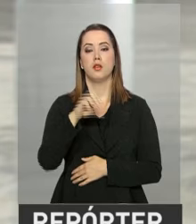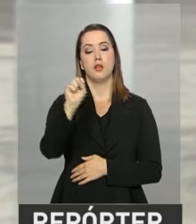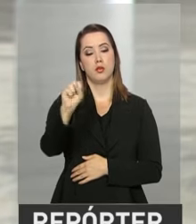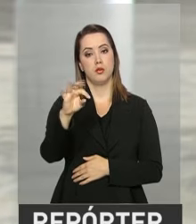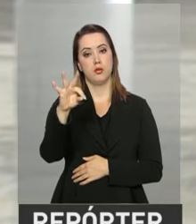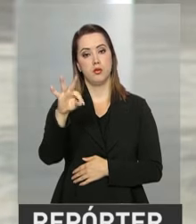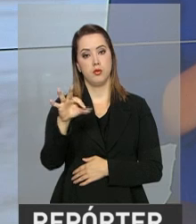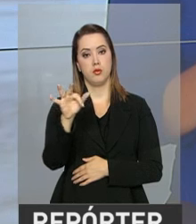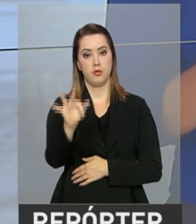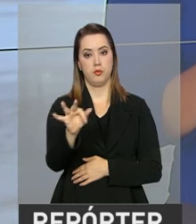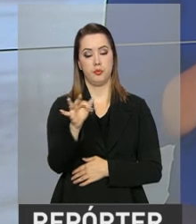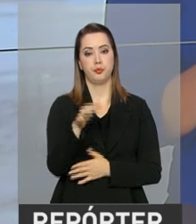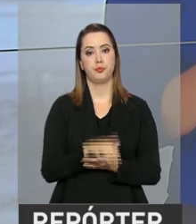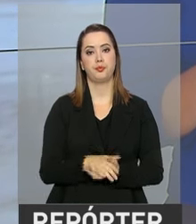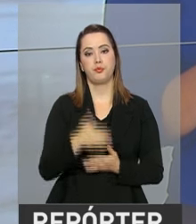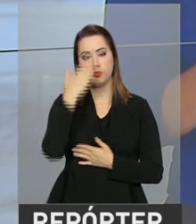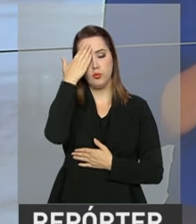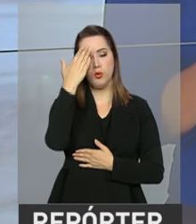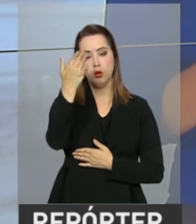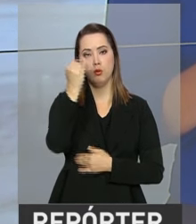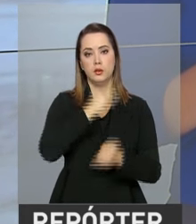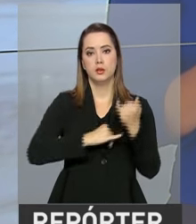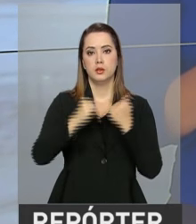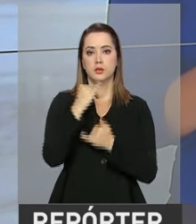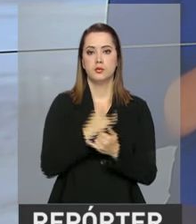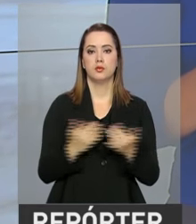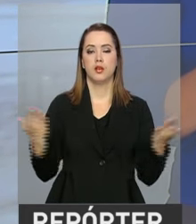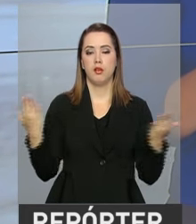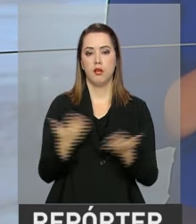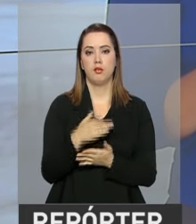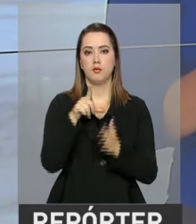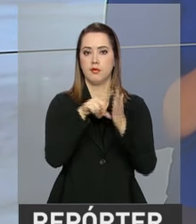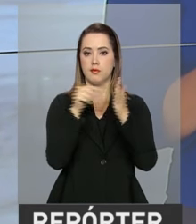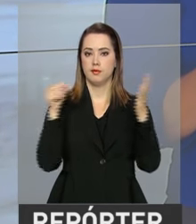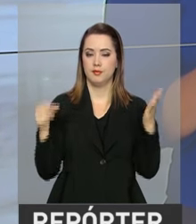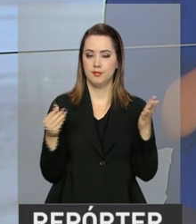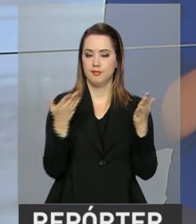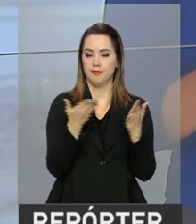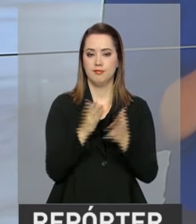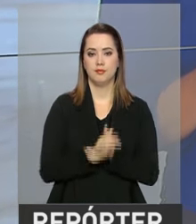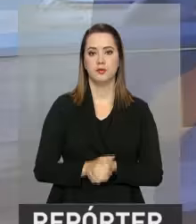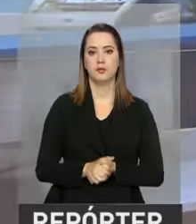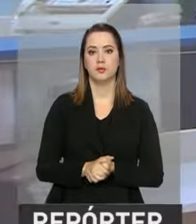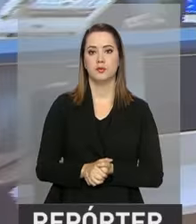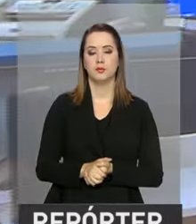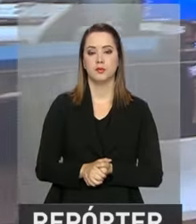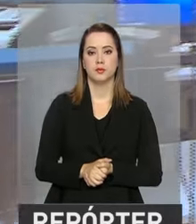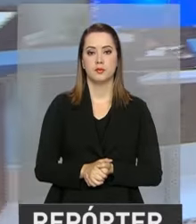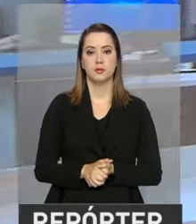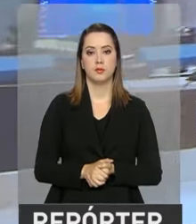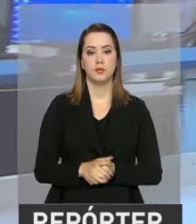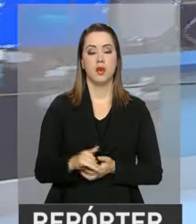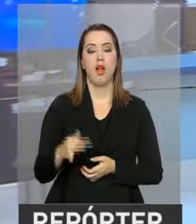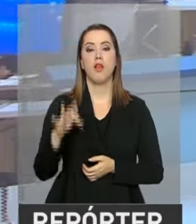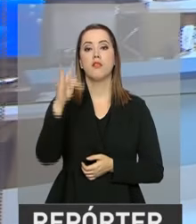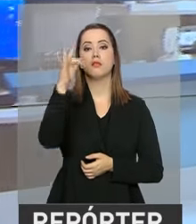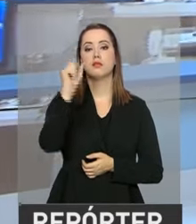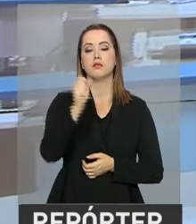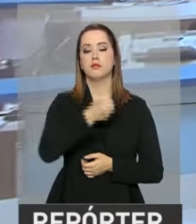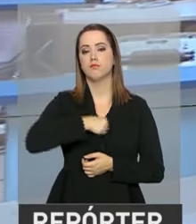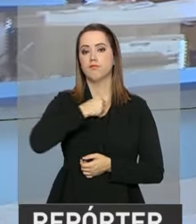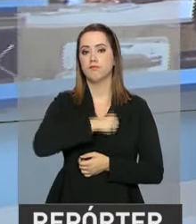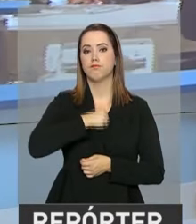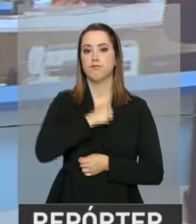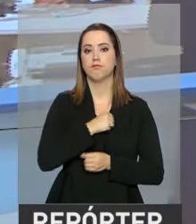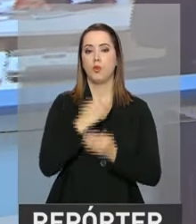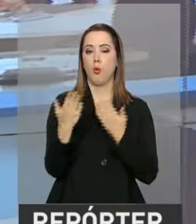José Luiz. Obrigado, Luana, pelas suas informações ao vivo, direto aí do Palácio do Planalto. E a inflação do mês de agosto teve